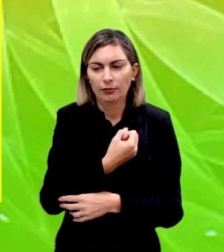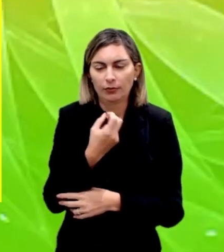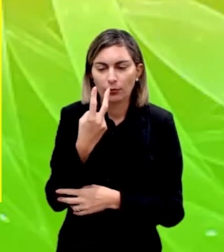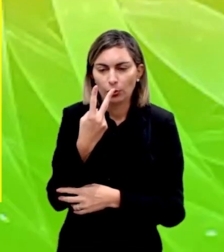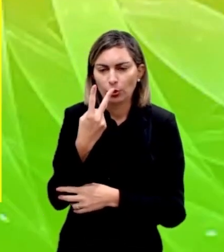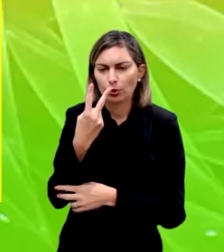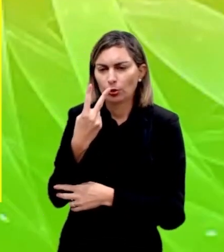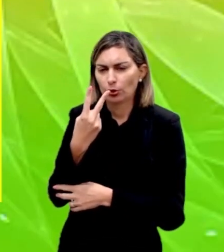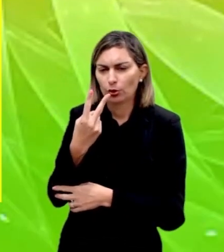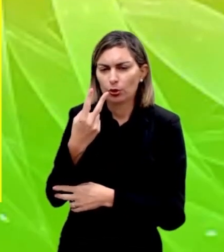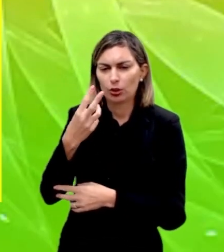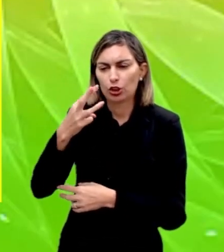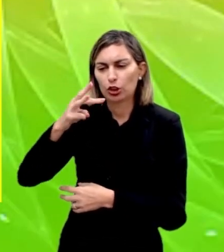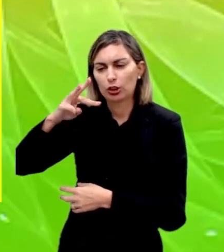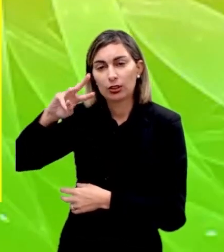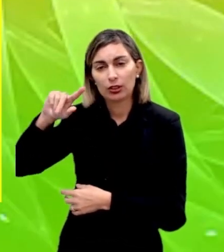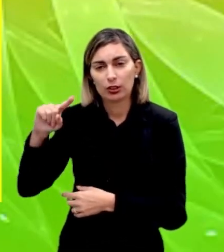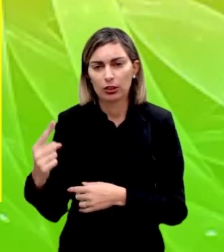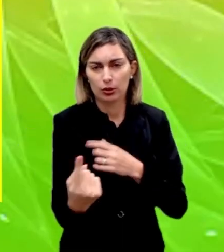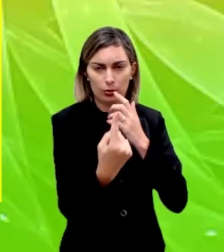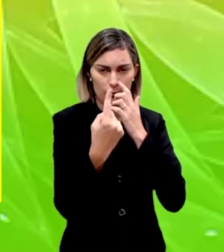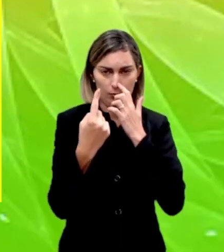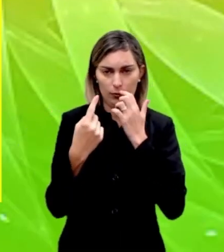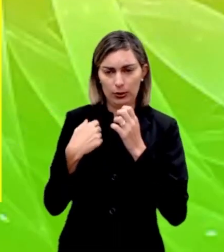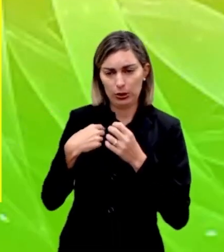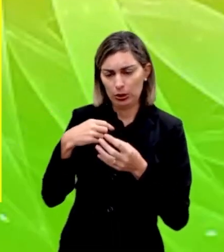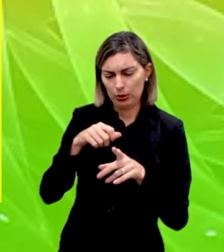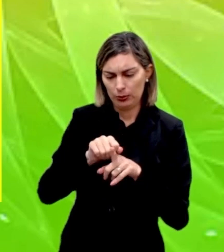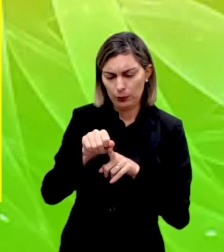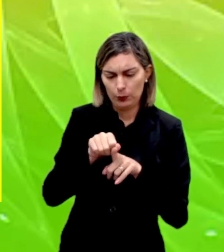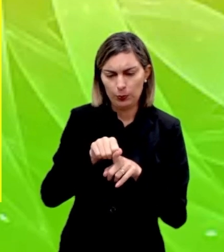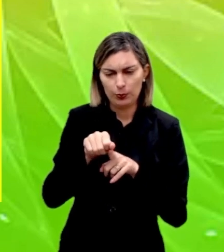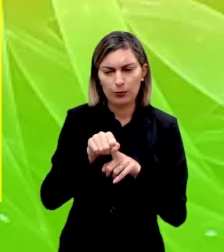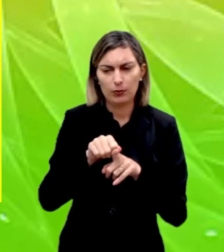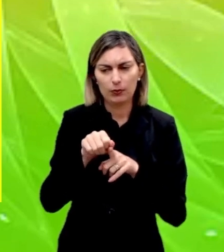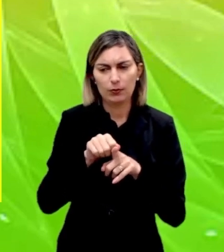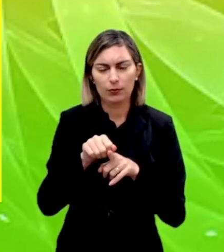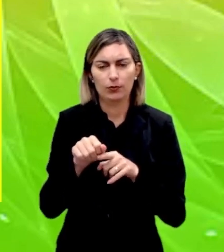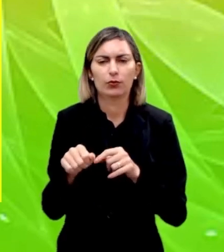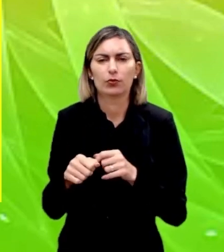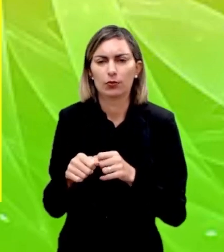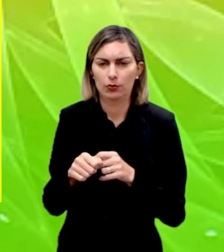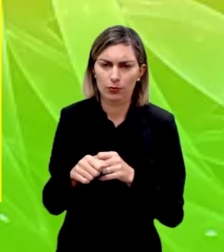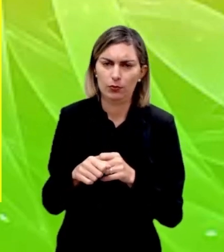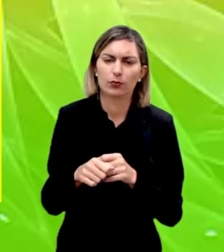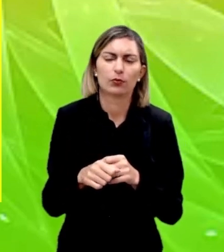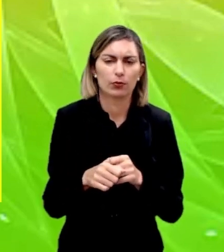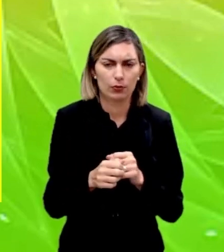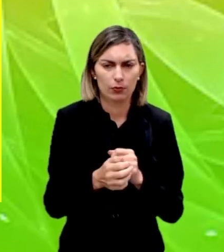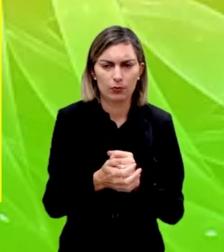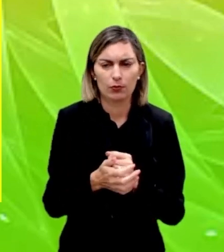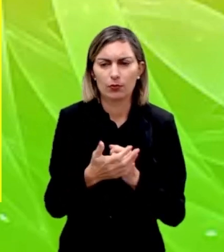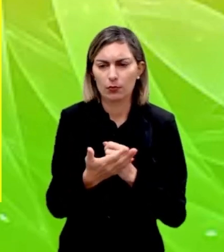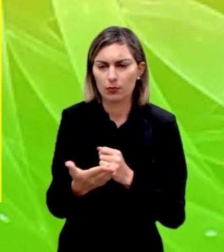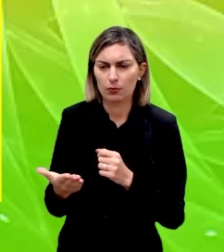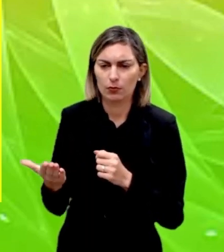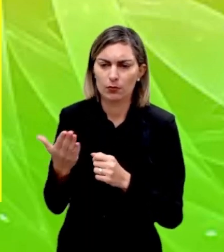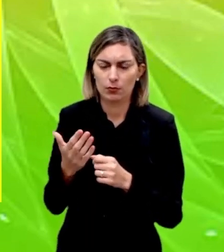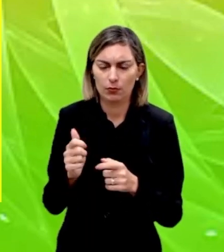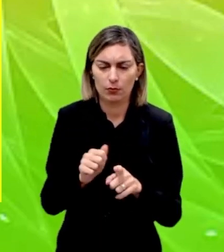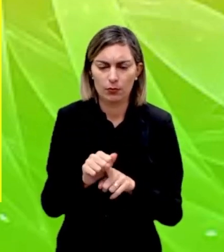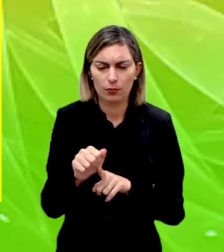2 trilhões de pedaços de plástico nos oceanos. Esses